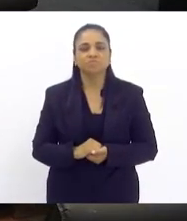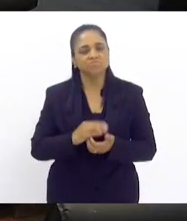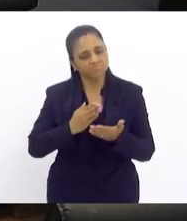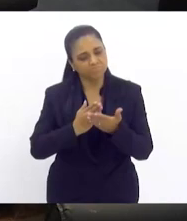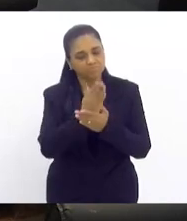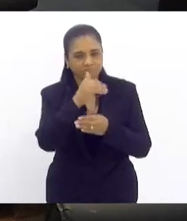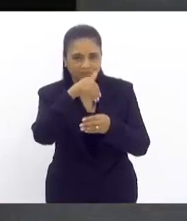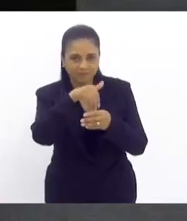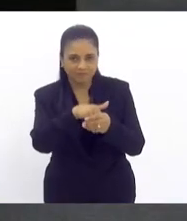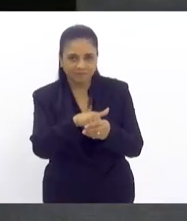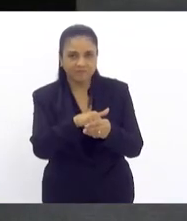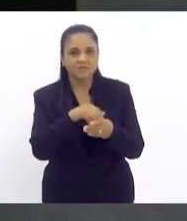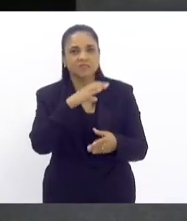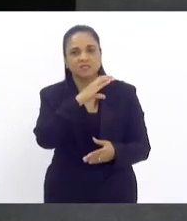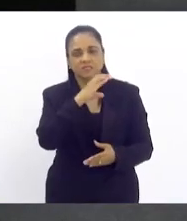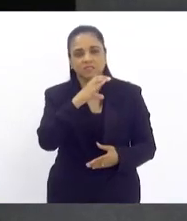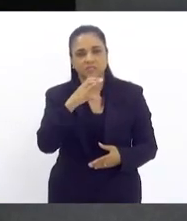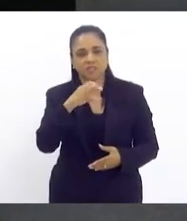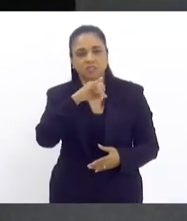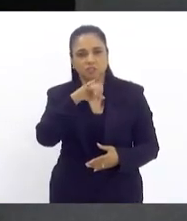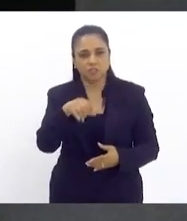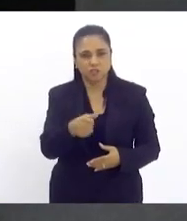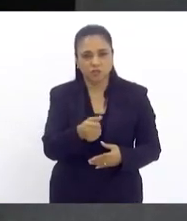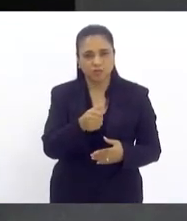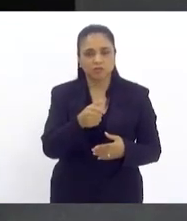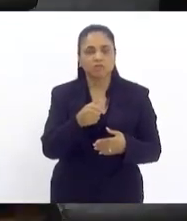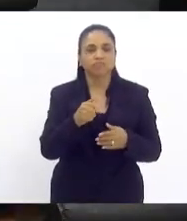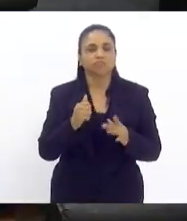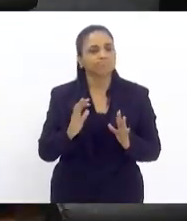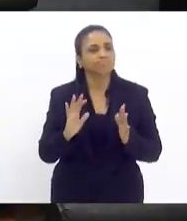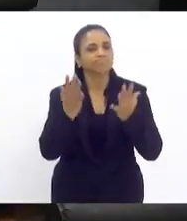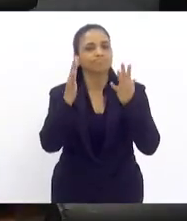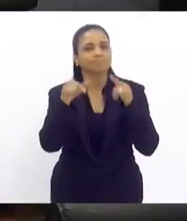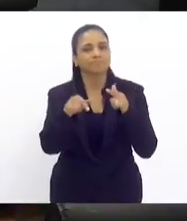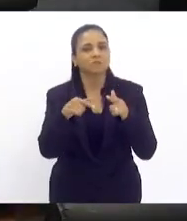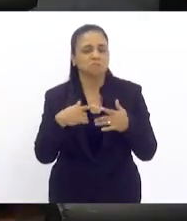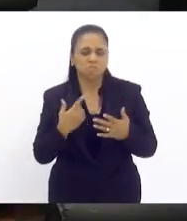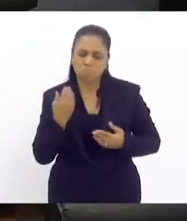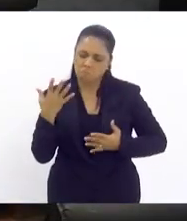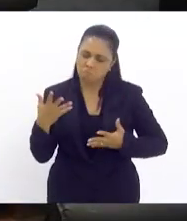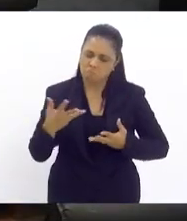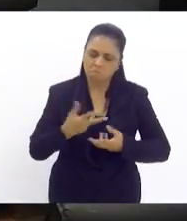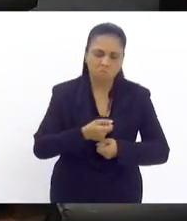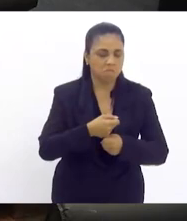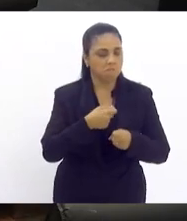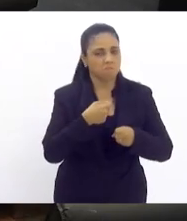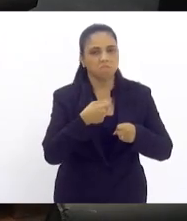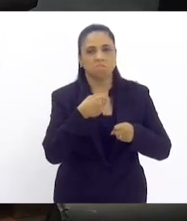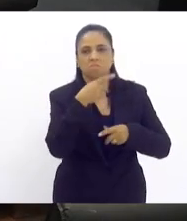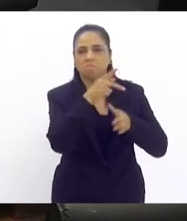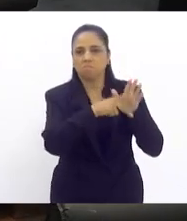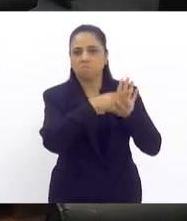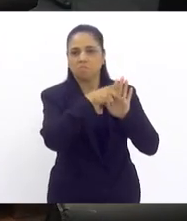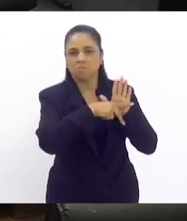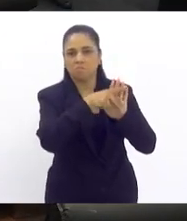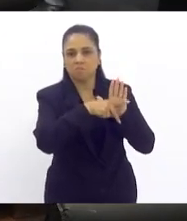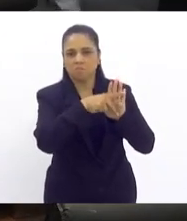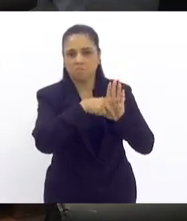Favorável, senhor presidente, com a CCJ, favorável com louvor, que é um belo projeto.